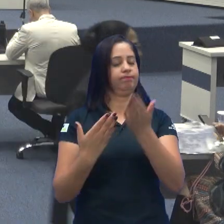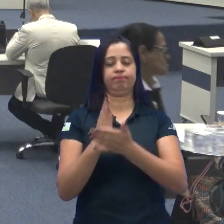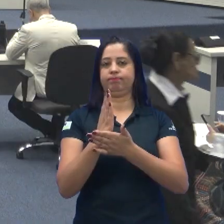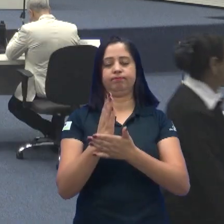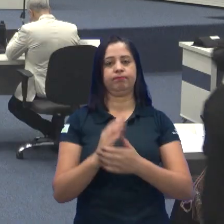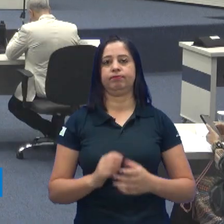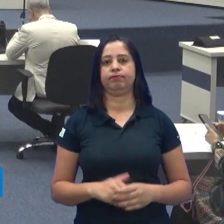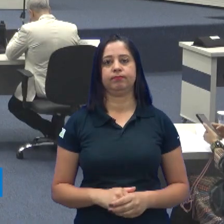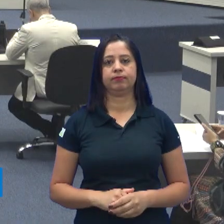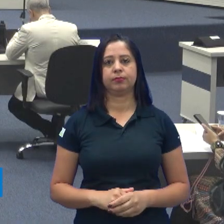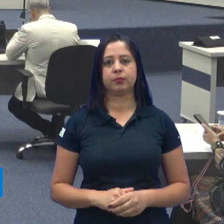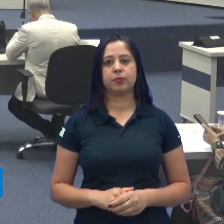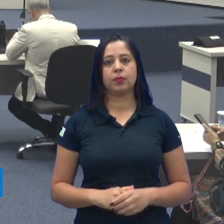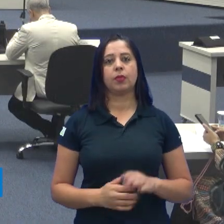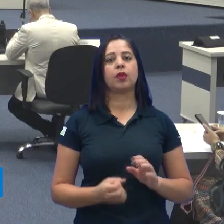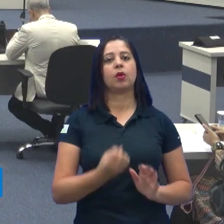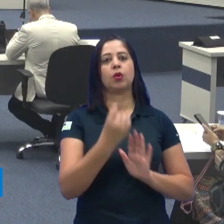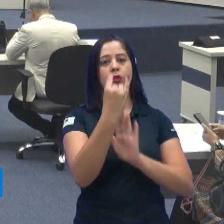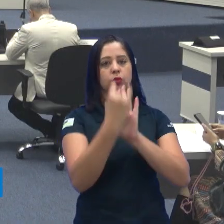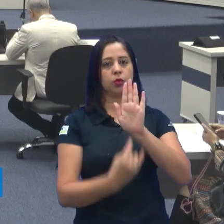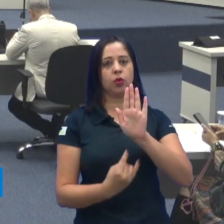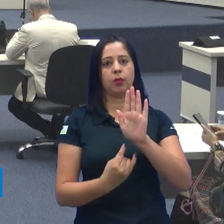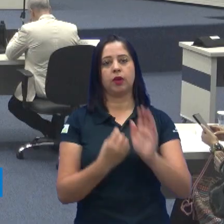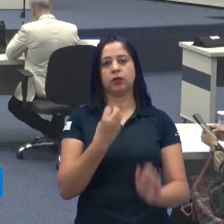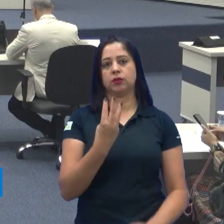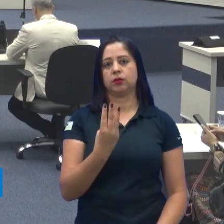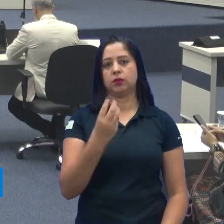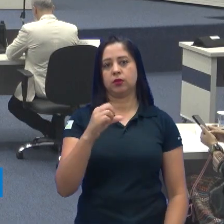rejeitado. Em votação, o requerimento de número